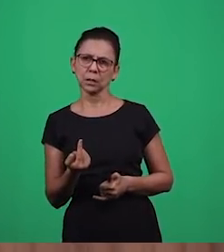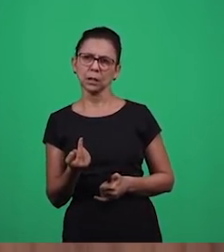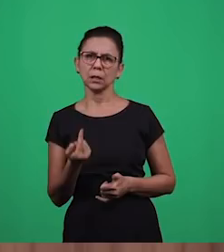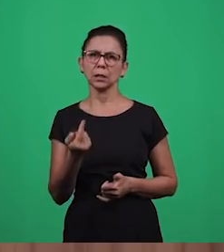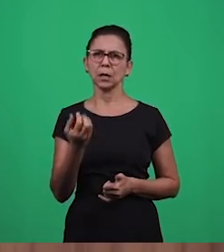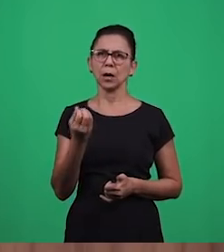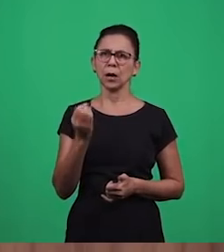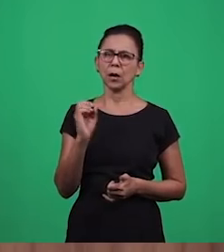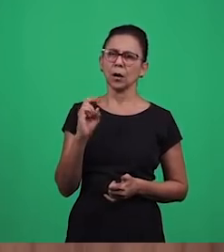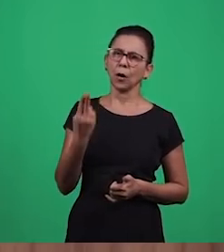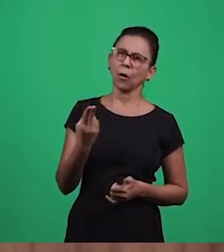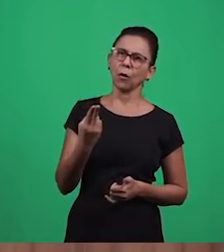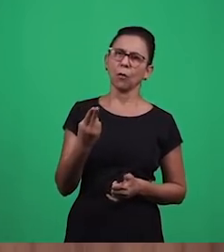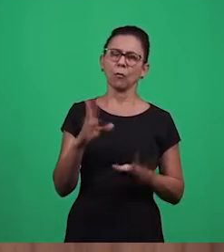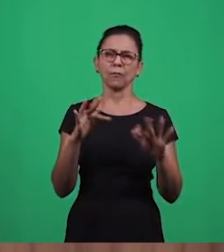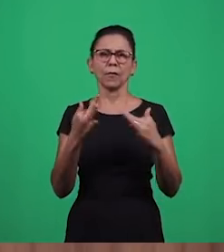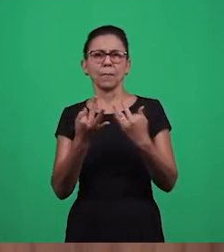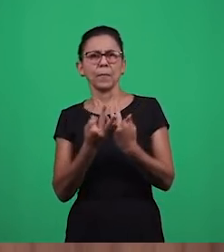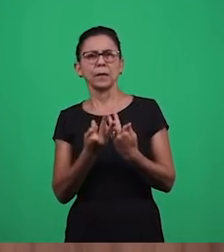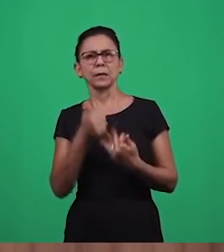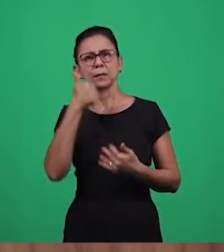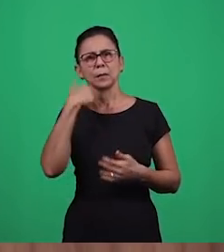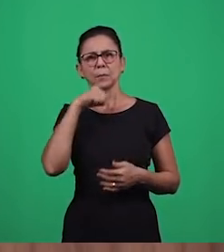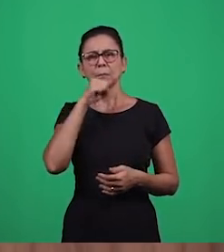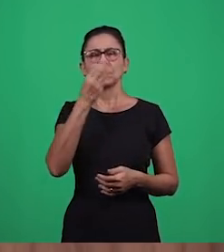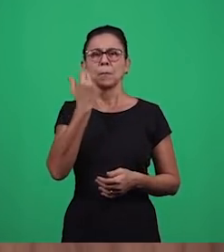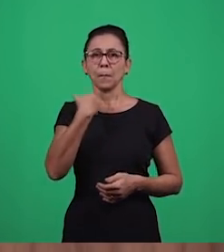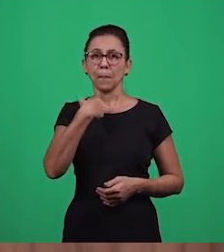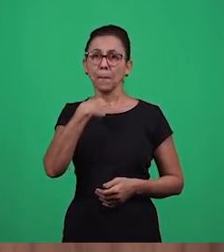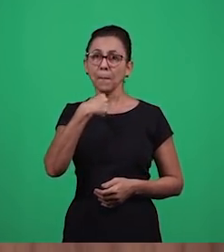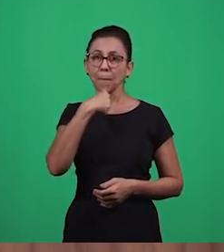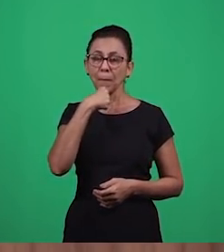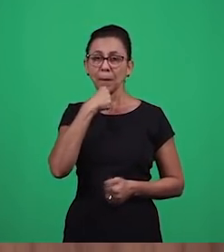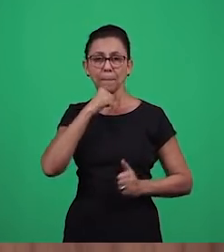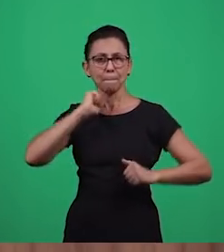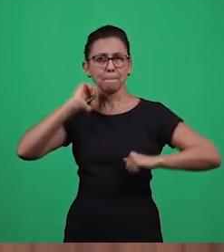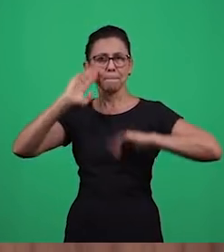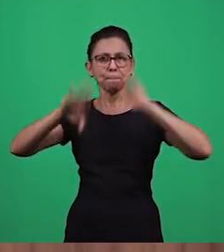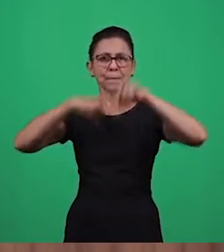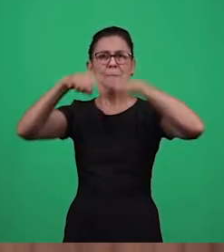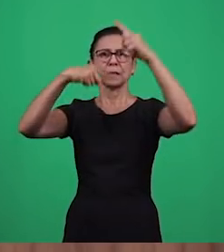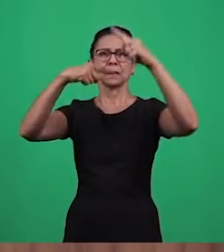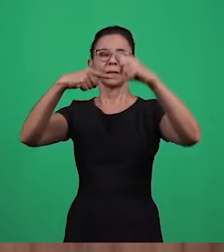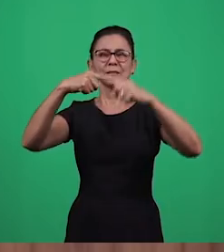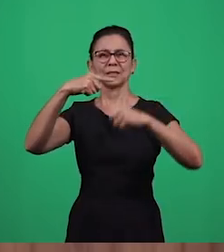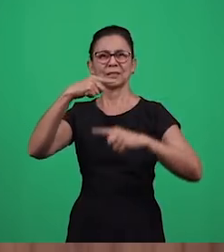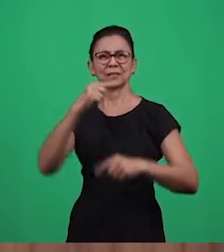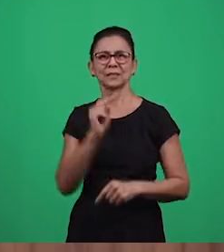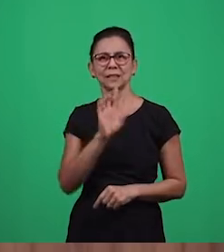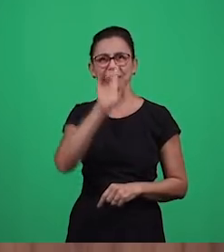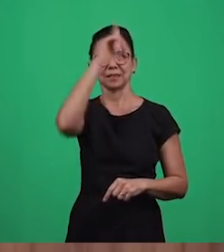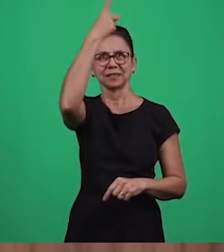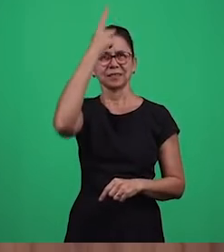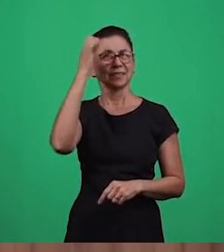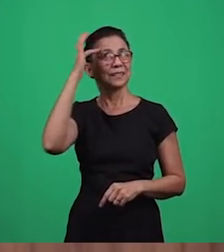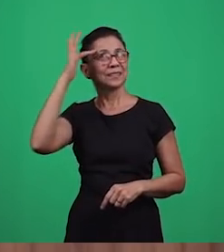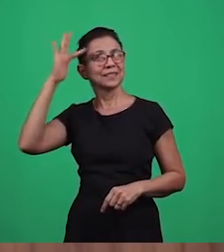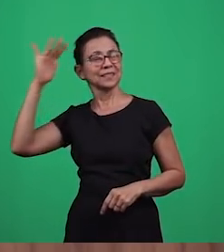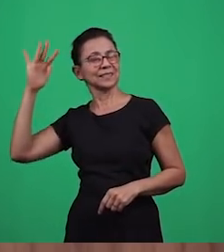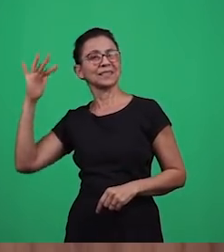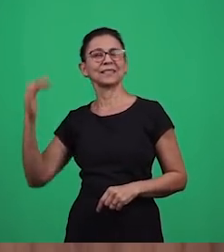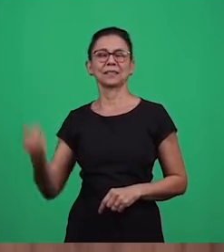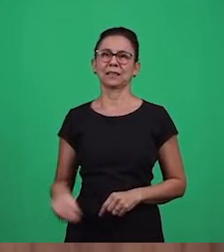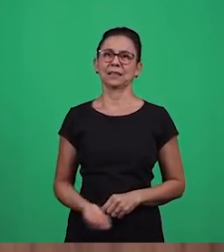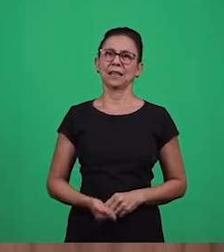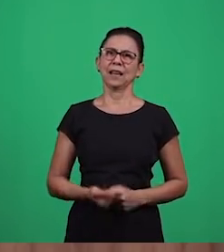os pais, com os outros que estão ao redor dela, que potencializam a criação e a imaginação. Vivemos